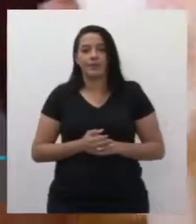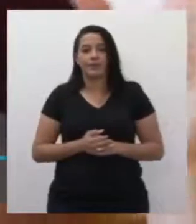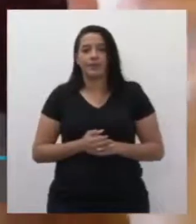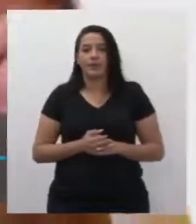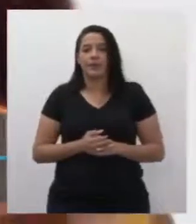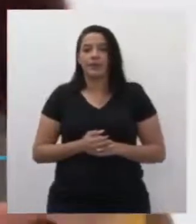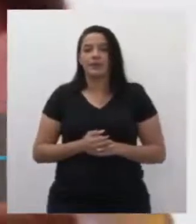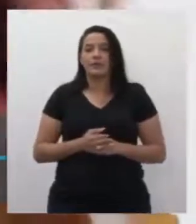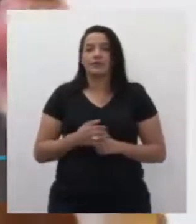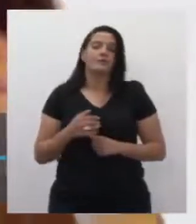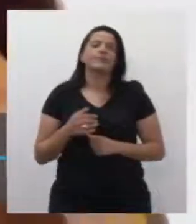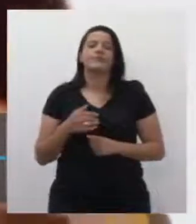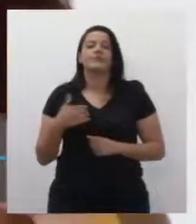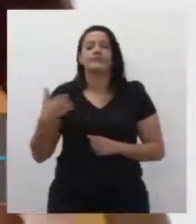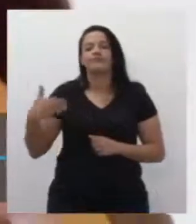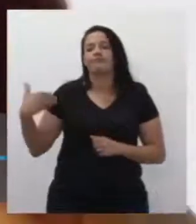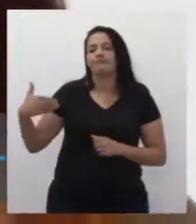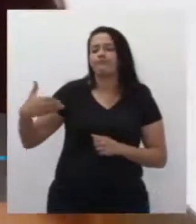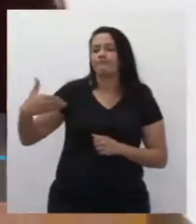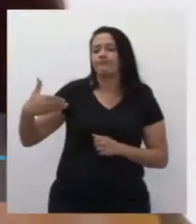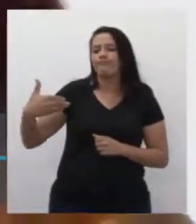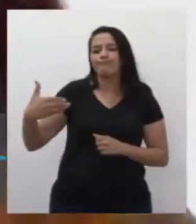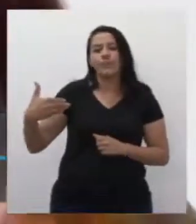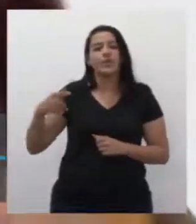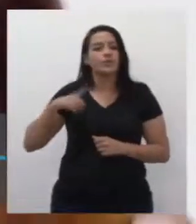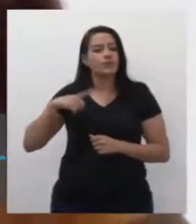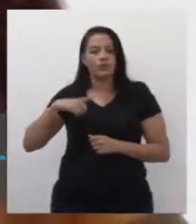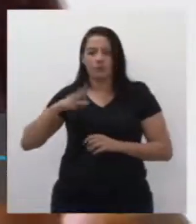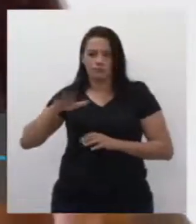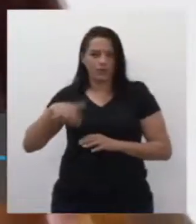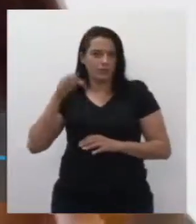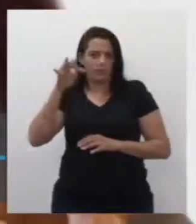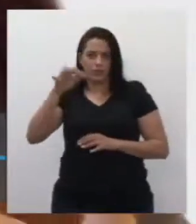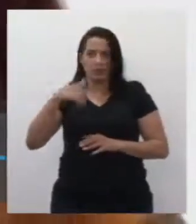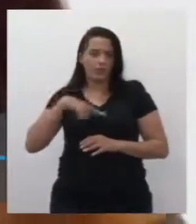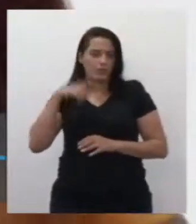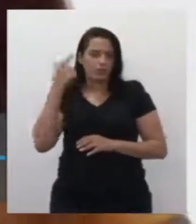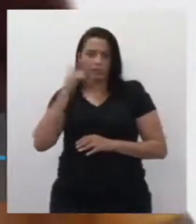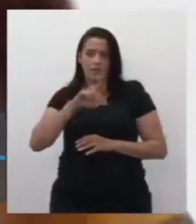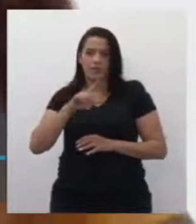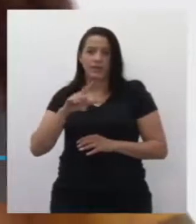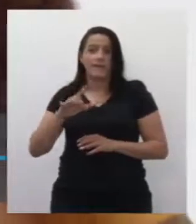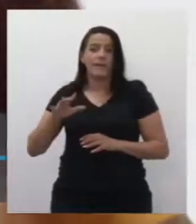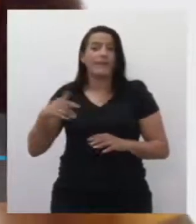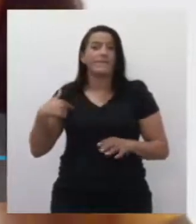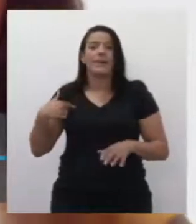falou, ele vinha vindo, era um caminho que vinha vindo, mas que foi